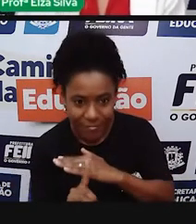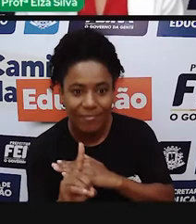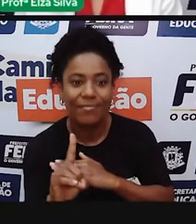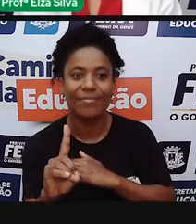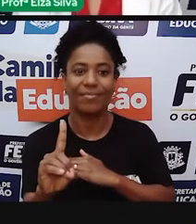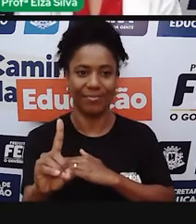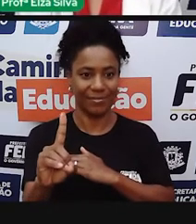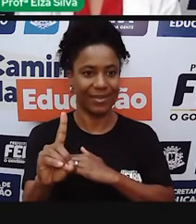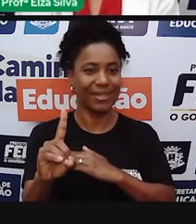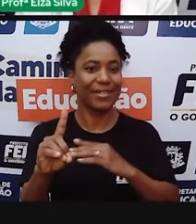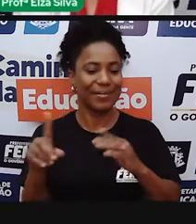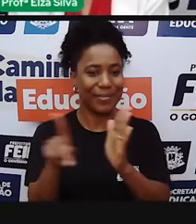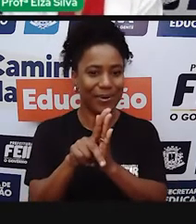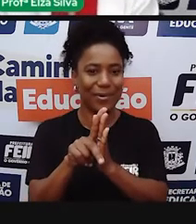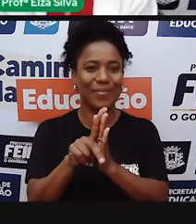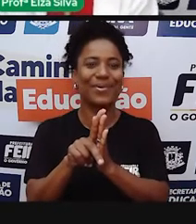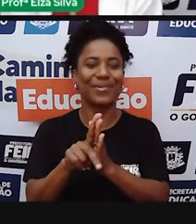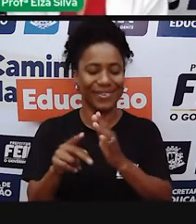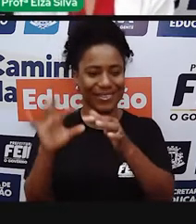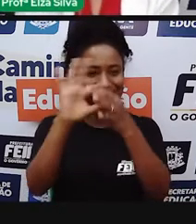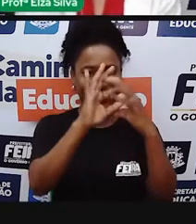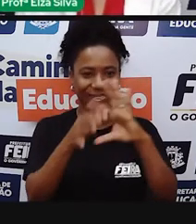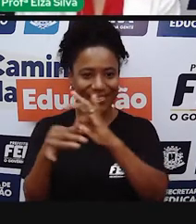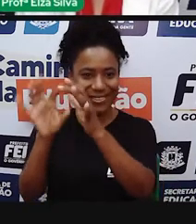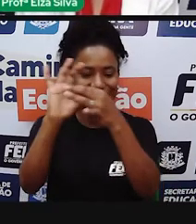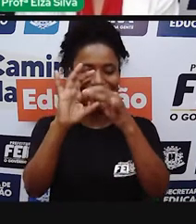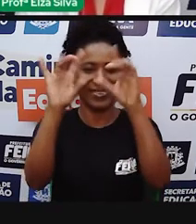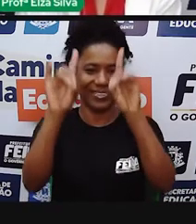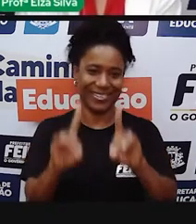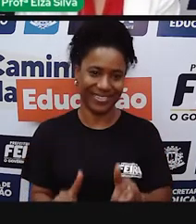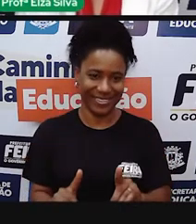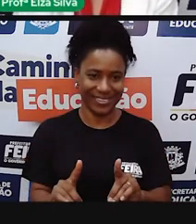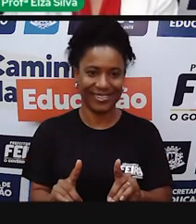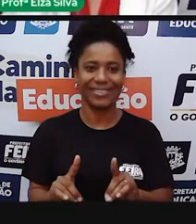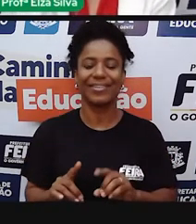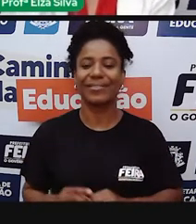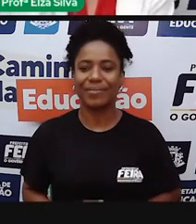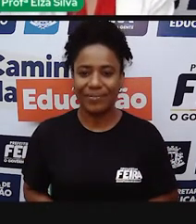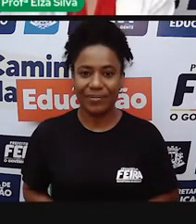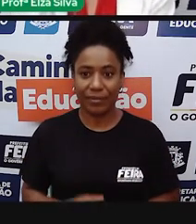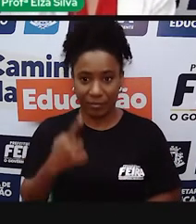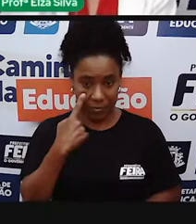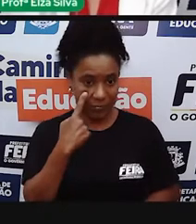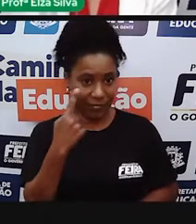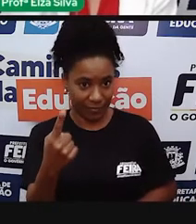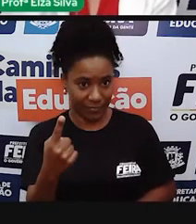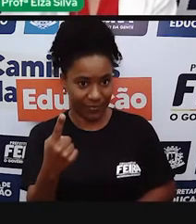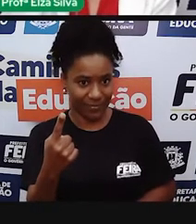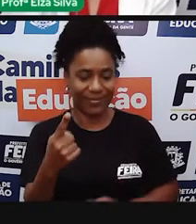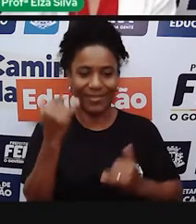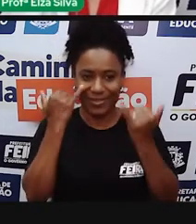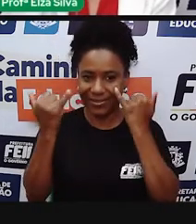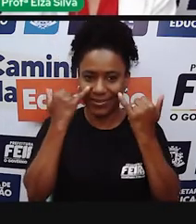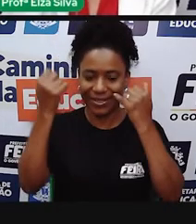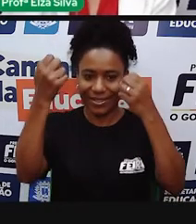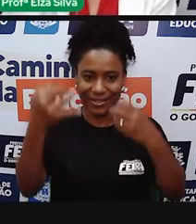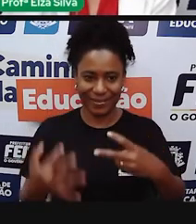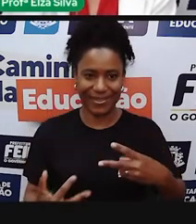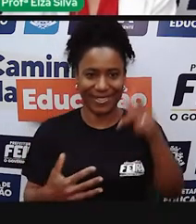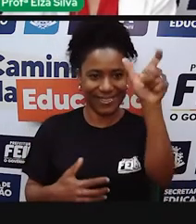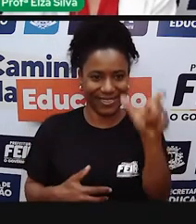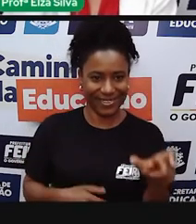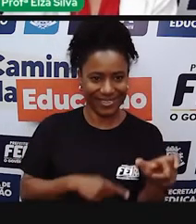Vamos ler comigo essa informação sobre os mascotes em inglês, ok? Just a moment,